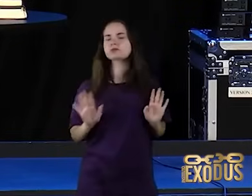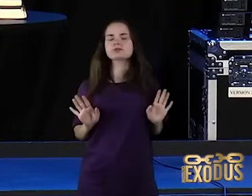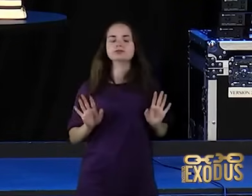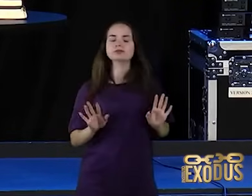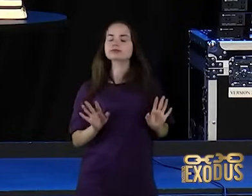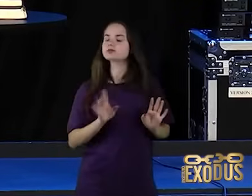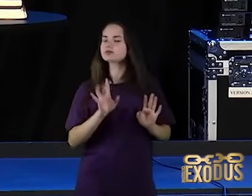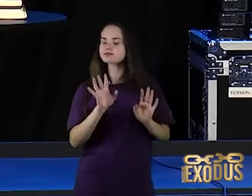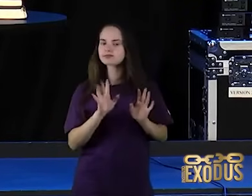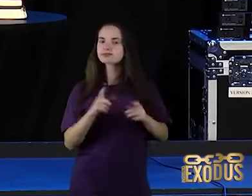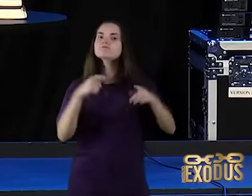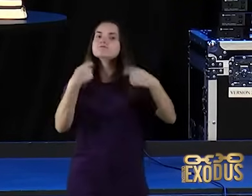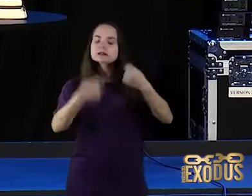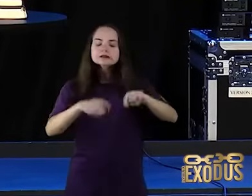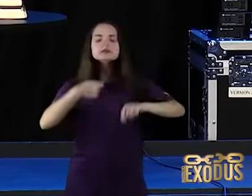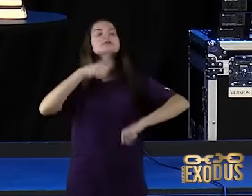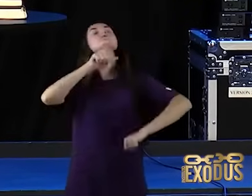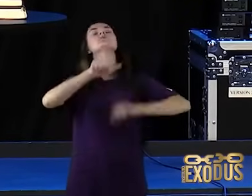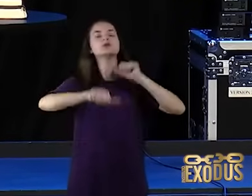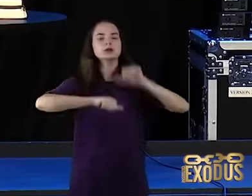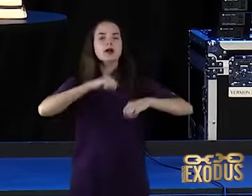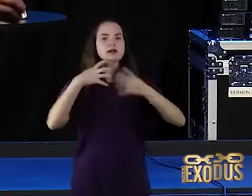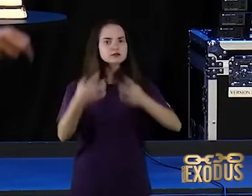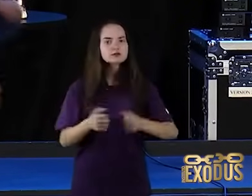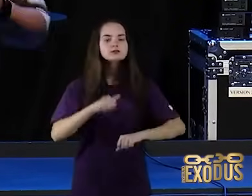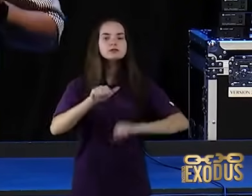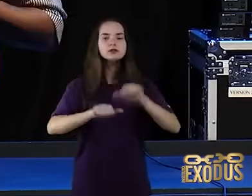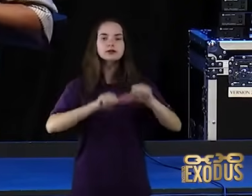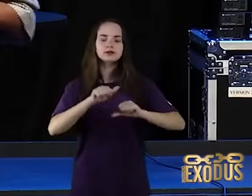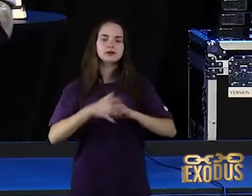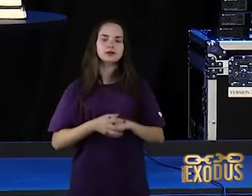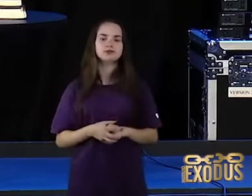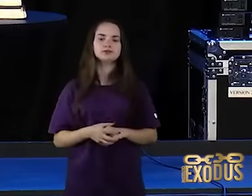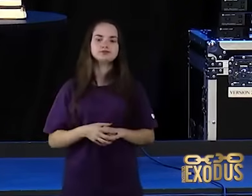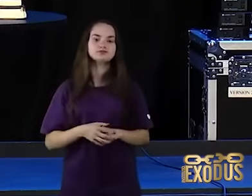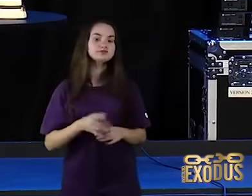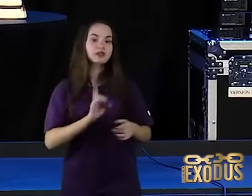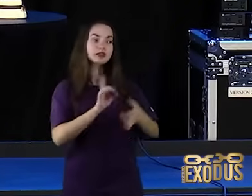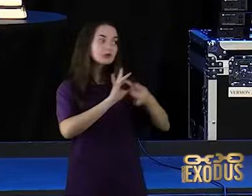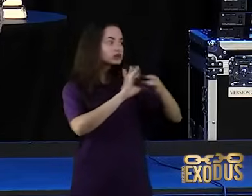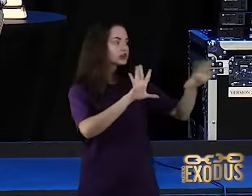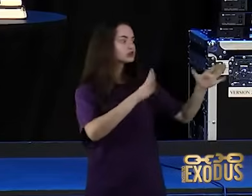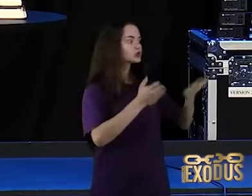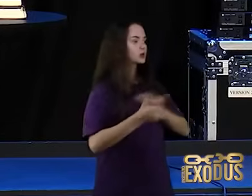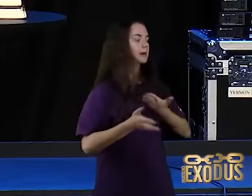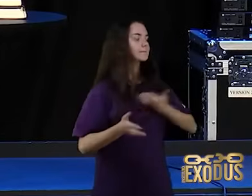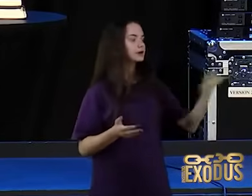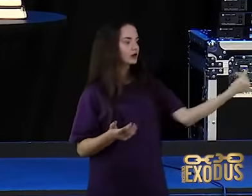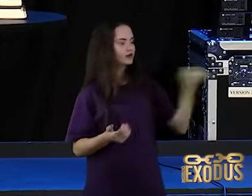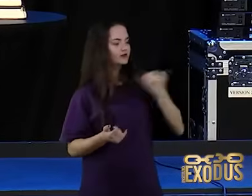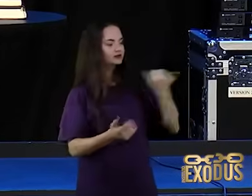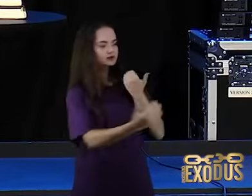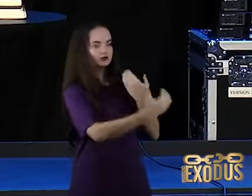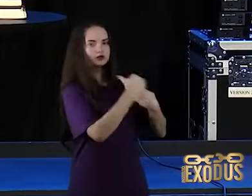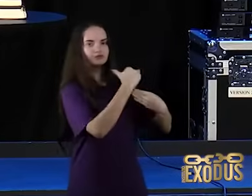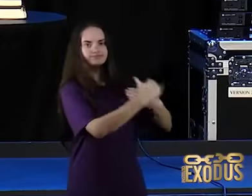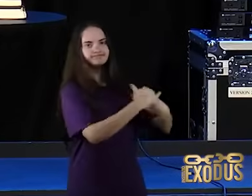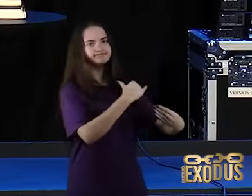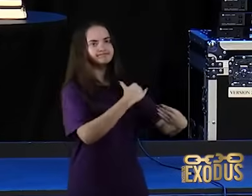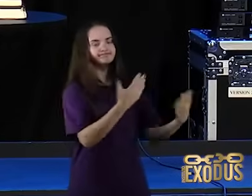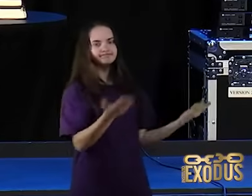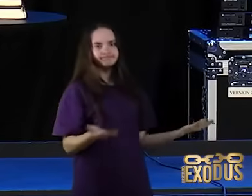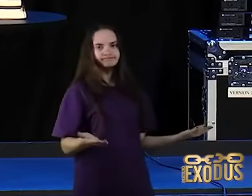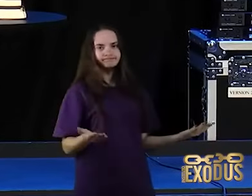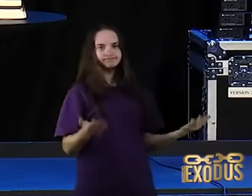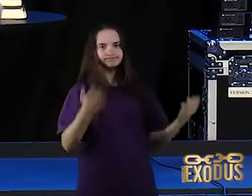você não quer mudar e você não deixa nenhum amigo dizer para você cara muda isso então tem coisas